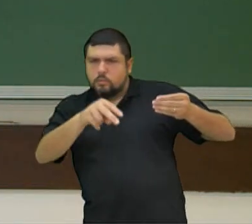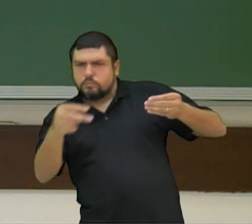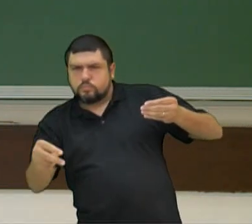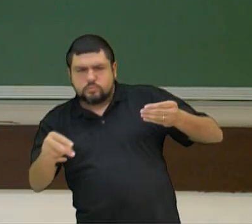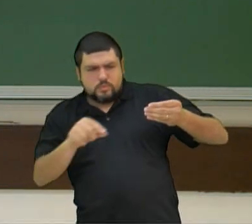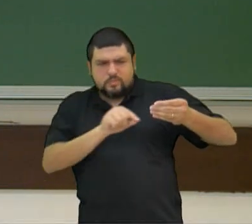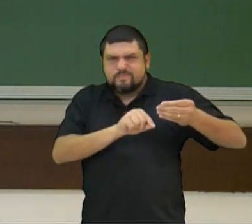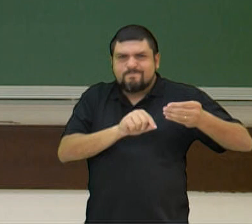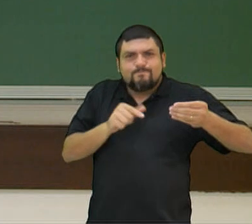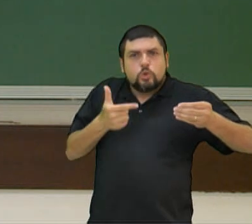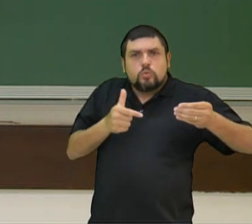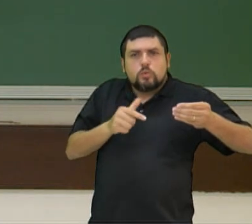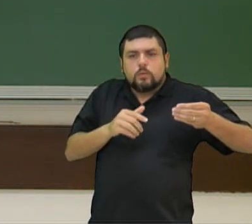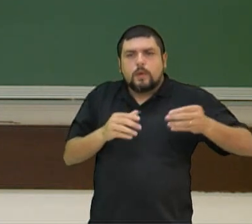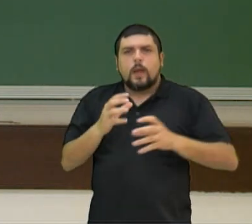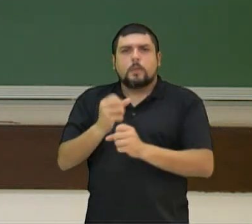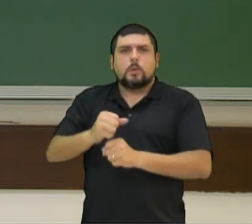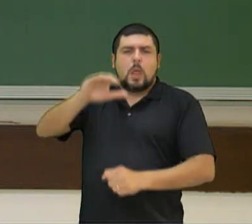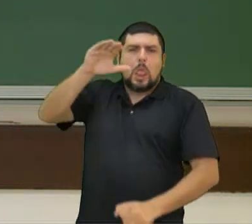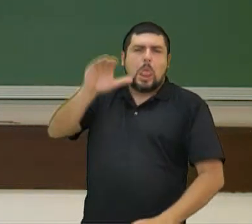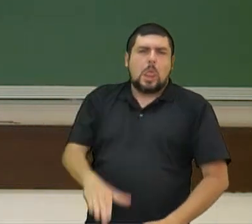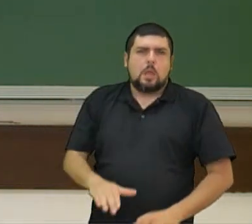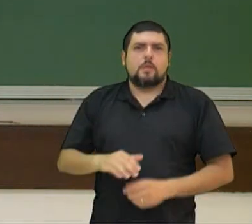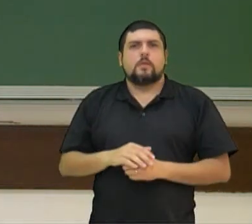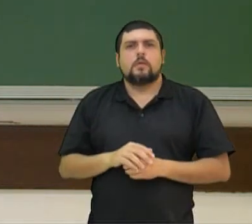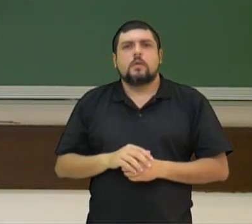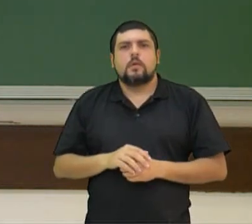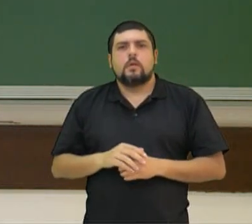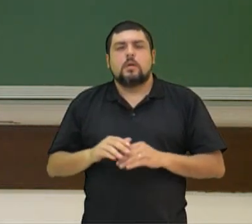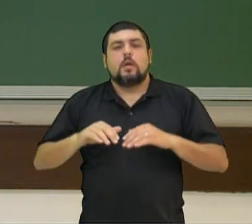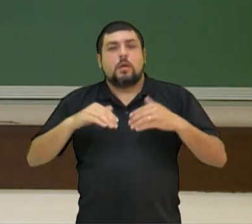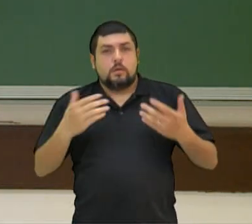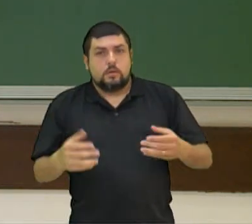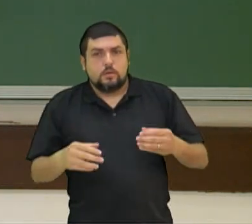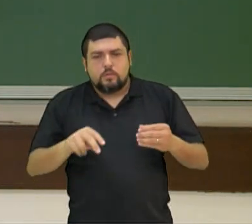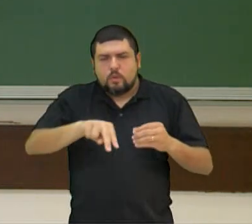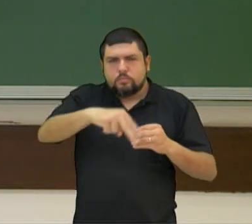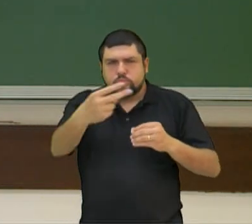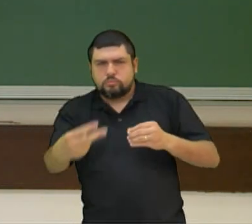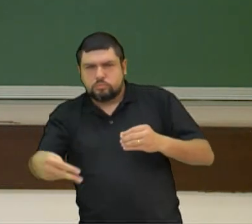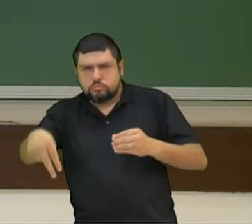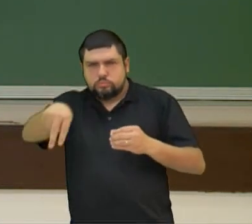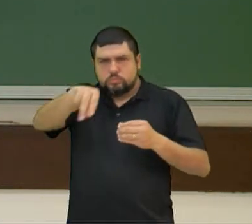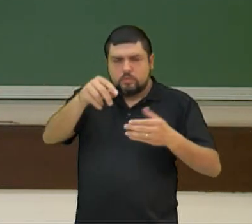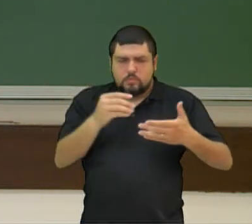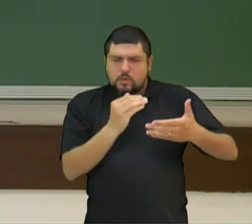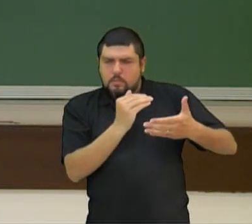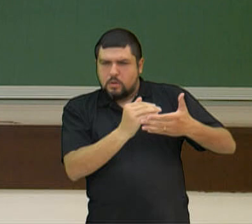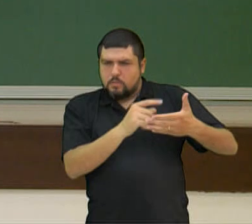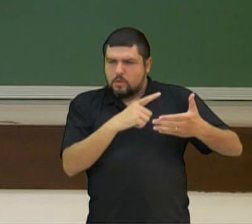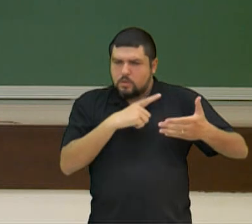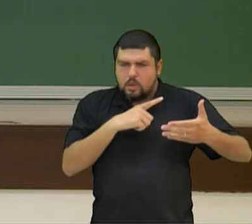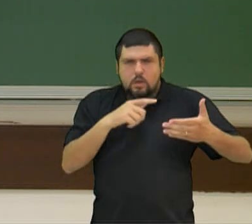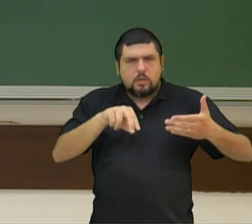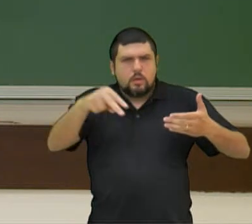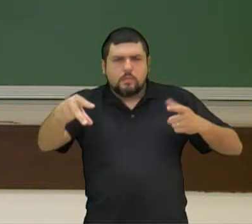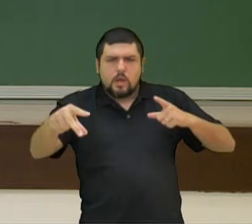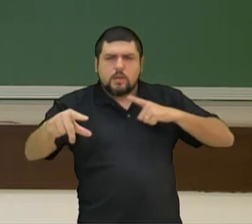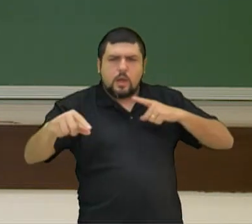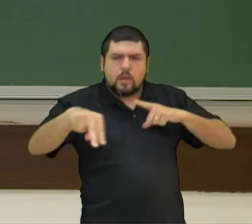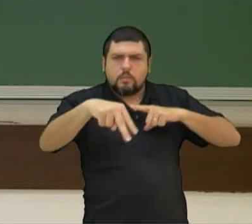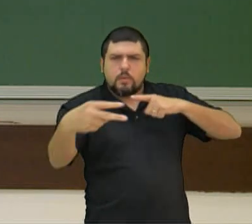piora muito. Então é preciso que esses movimentos obrigatórios estejam lá incorporados na rotina